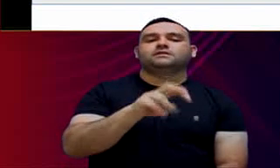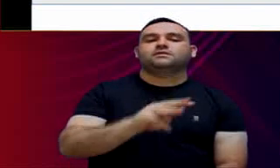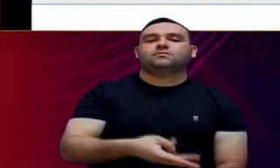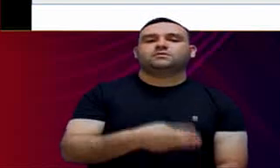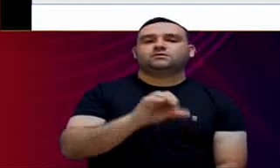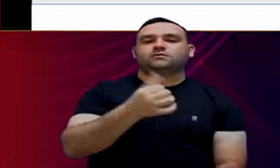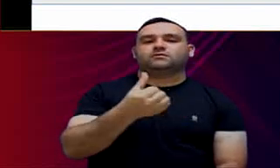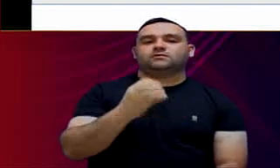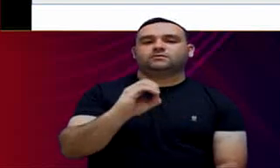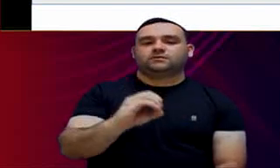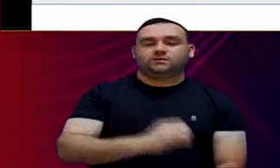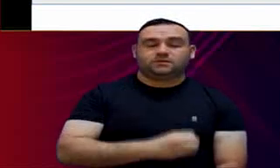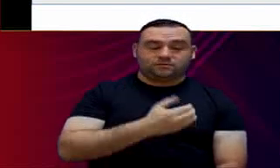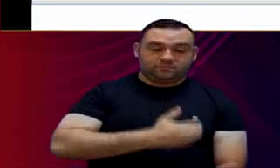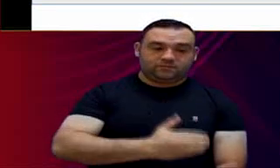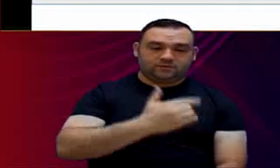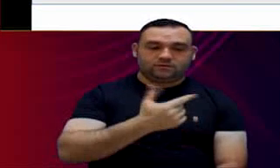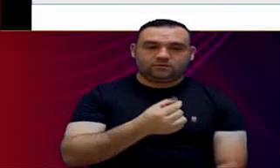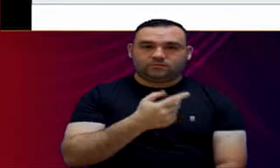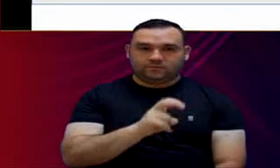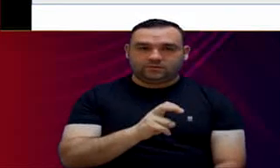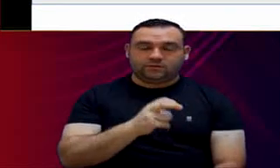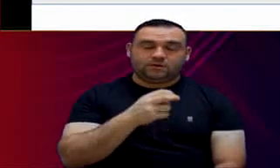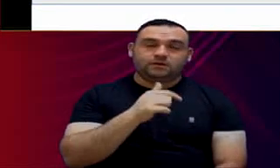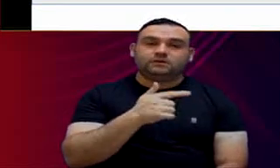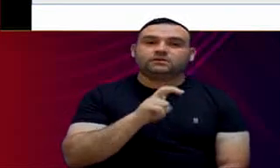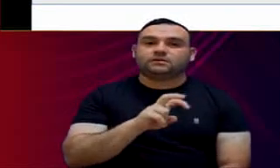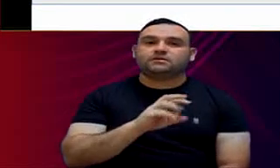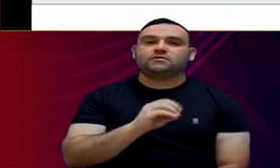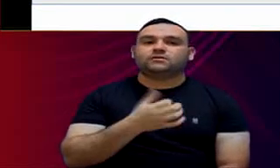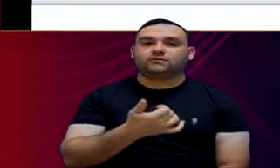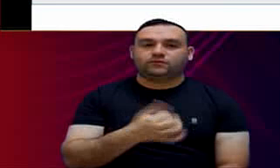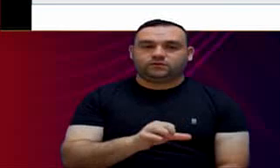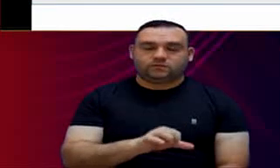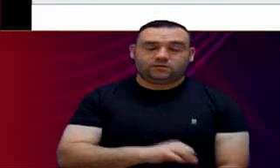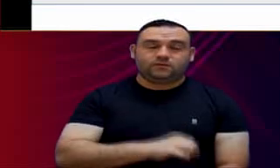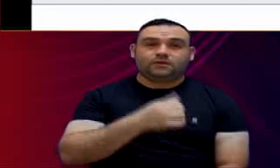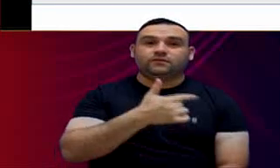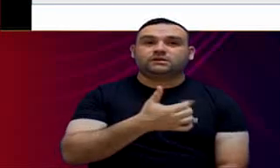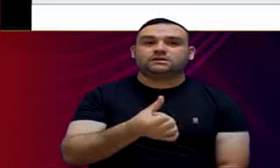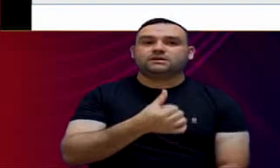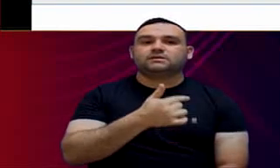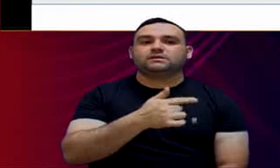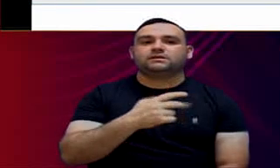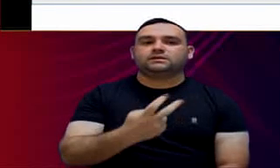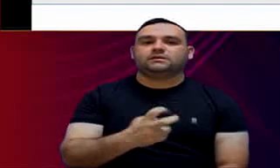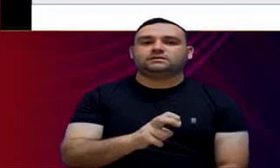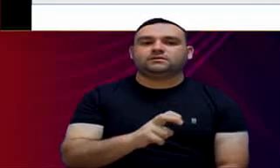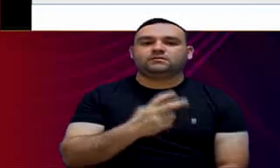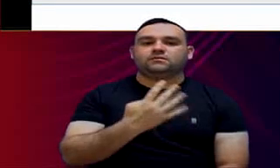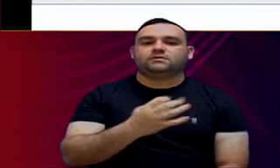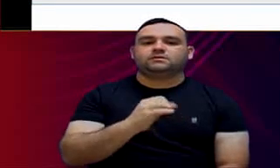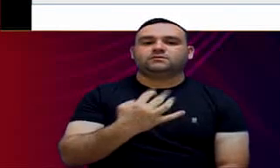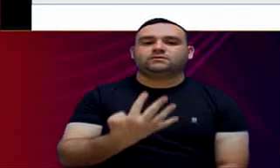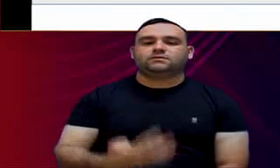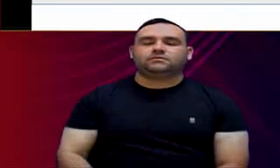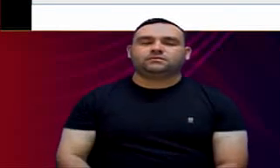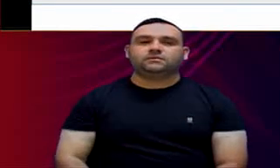milhões 60 25 750 29 26 75 494